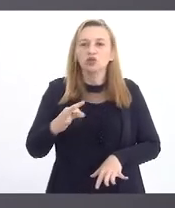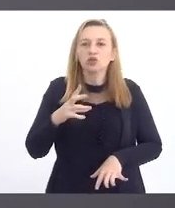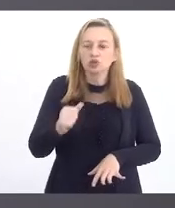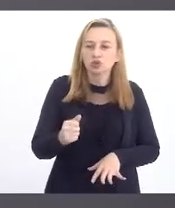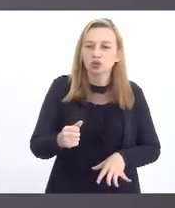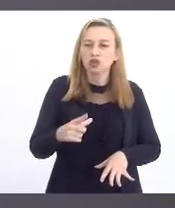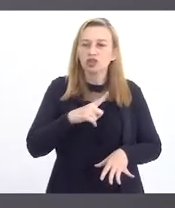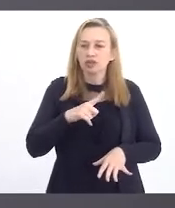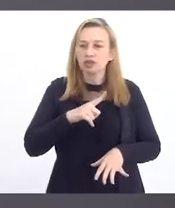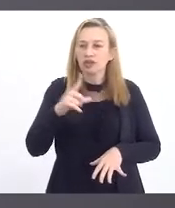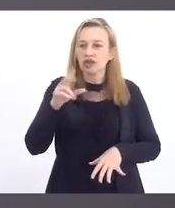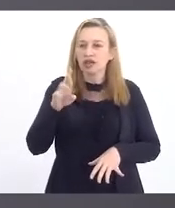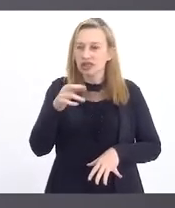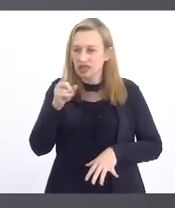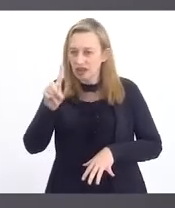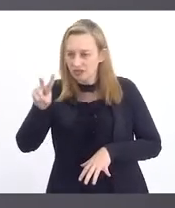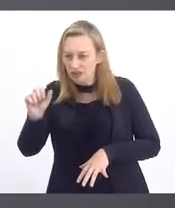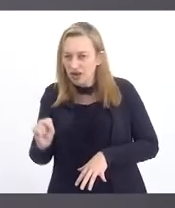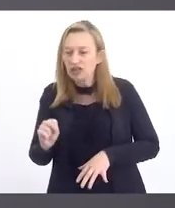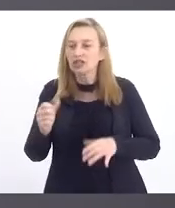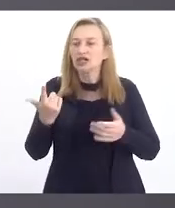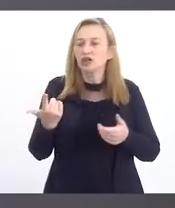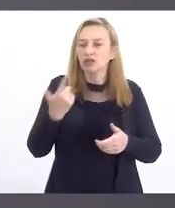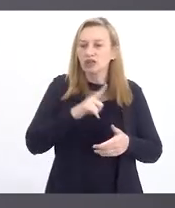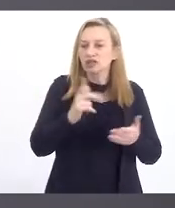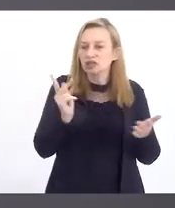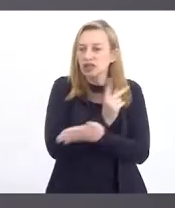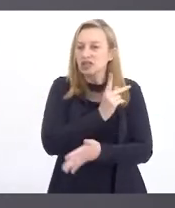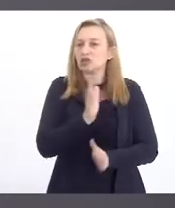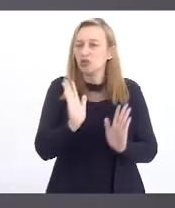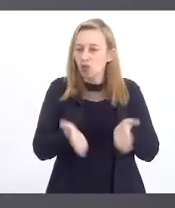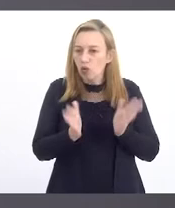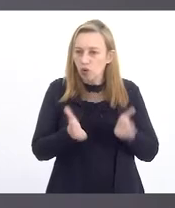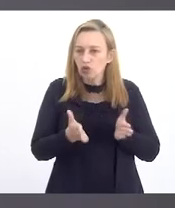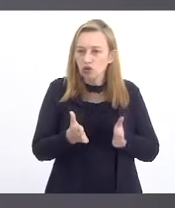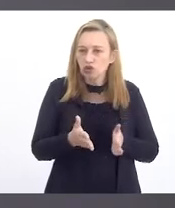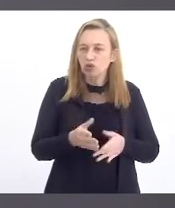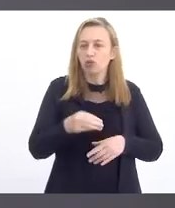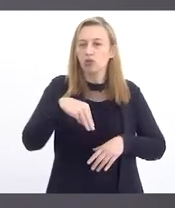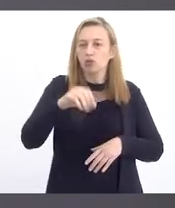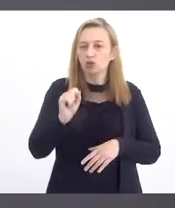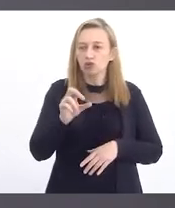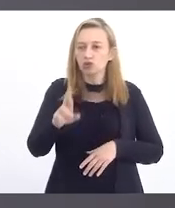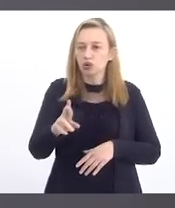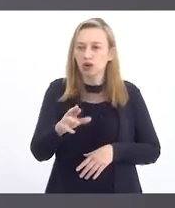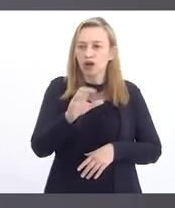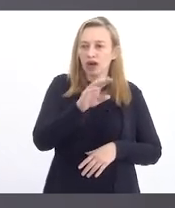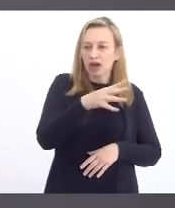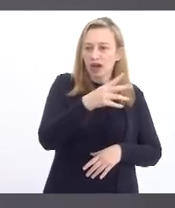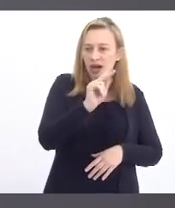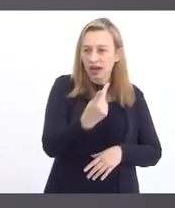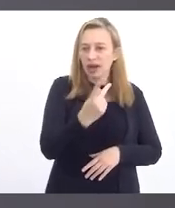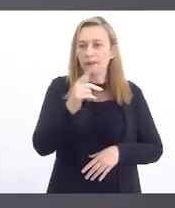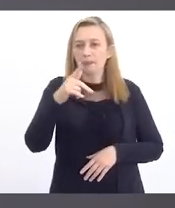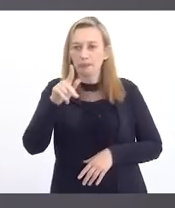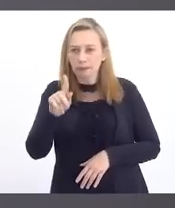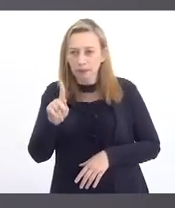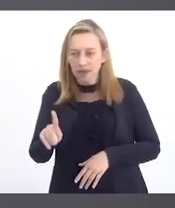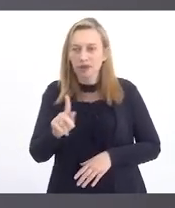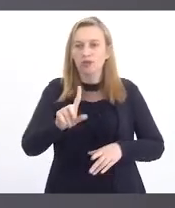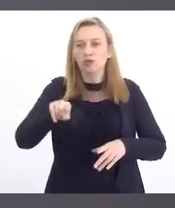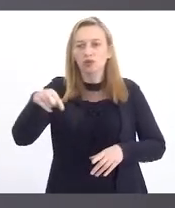reserva, e é isso que está acontecendo hoje, está chegando o motor de 9.000 HP, estamos com as reservas garantidas para o próximo